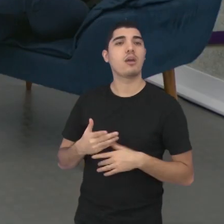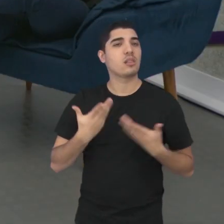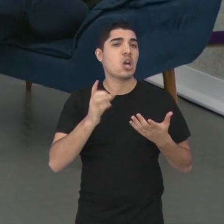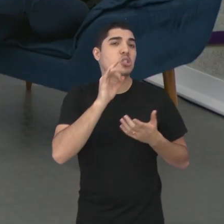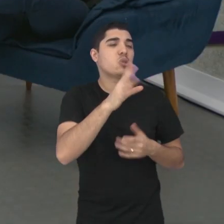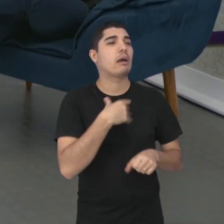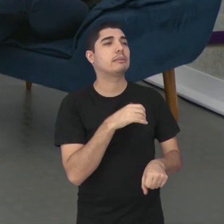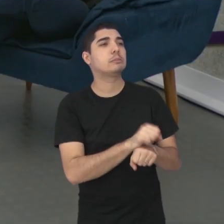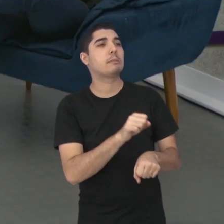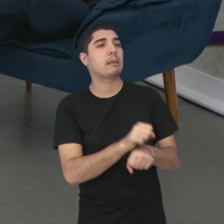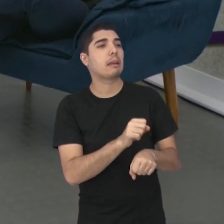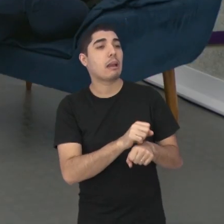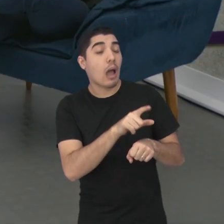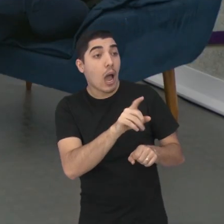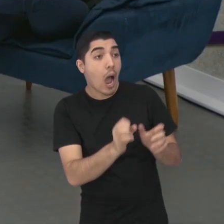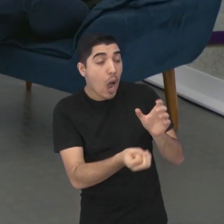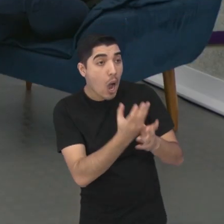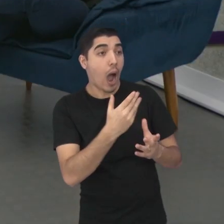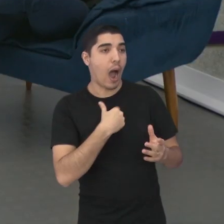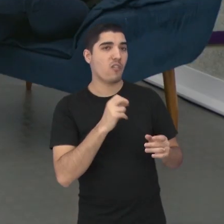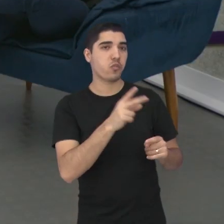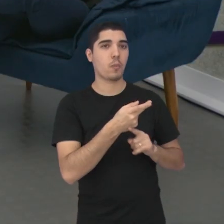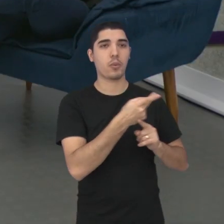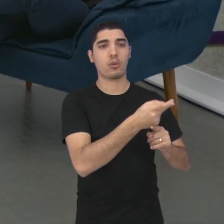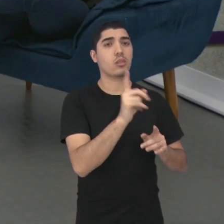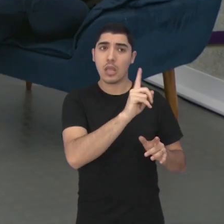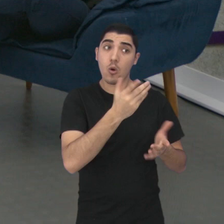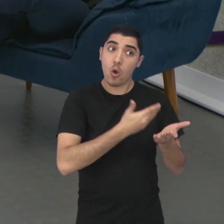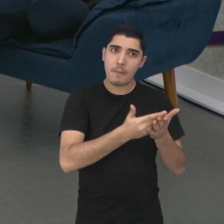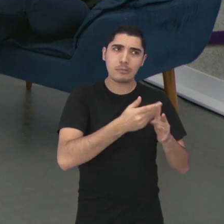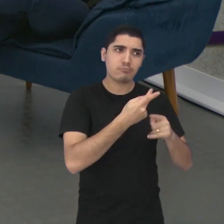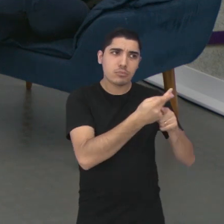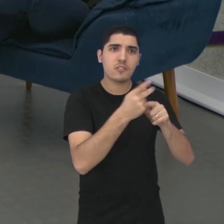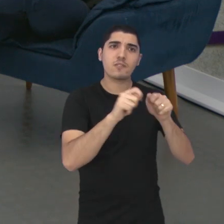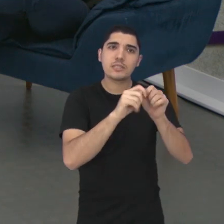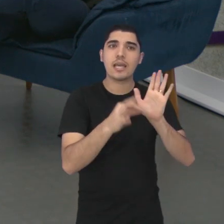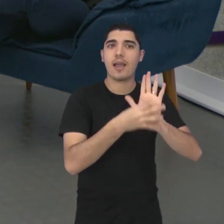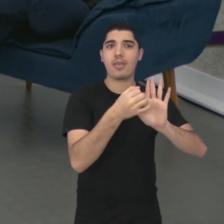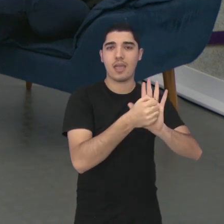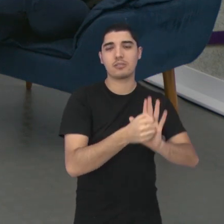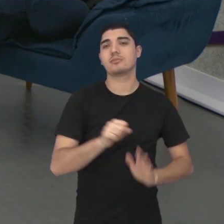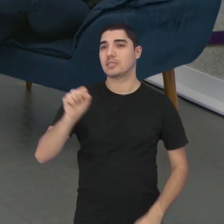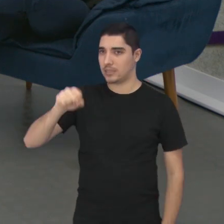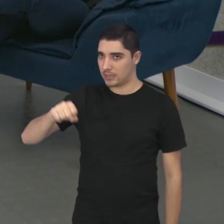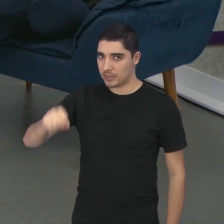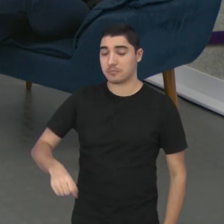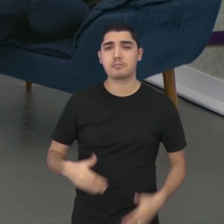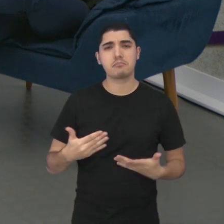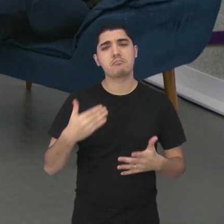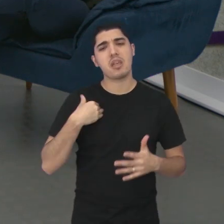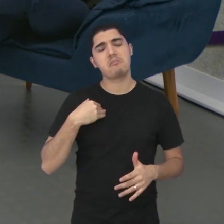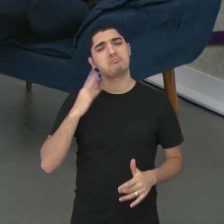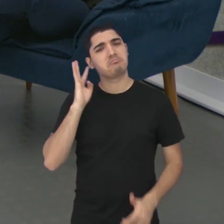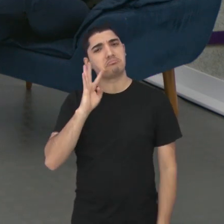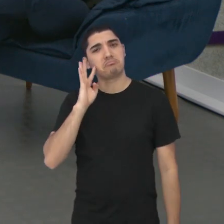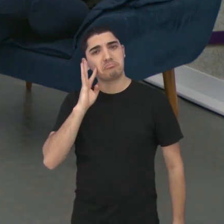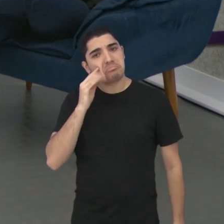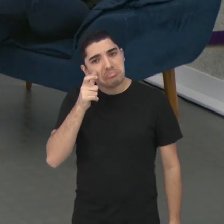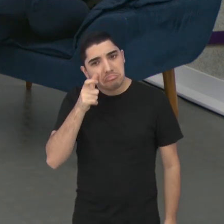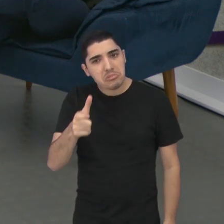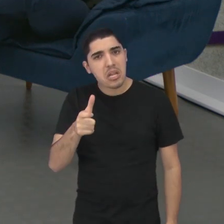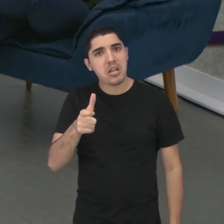vaga, ir à frente, sim, né? Fazer o seu cadastro nas empresas. Esse é um bom caminho. E o que eu acho interessante a gente